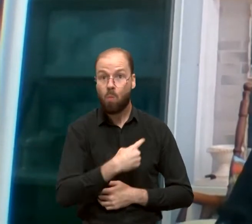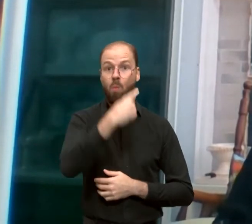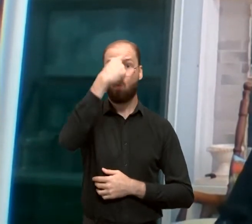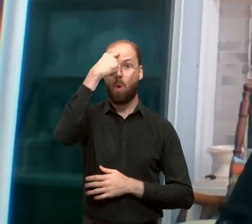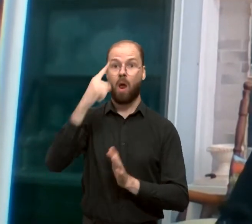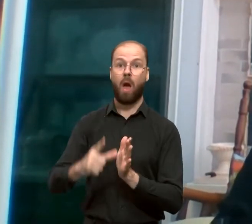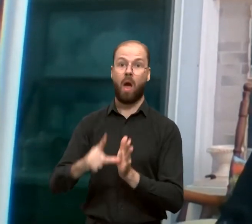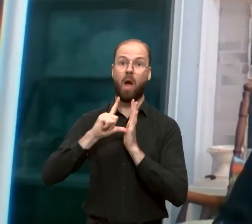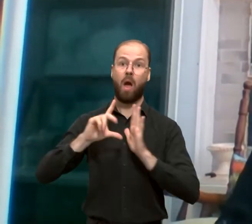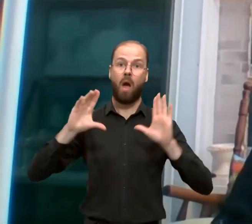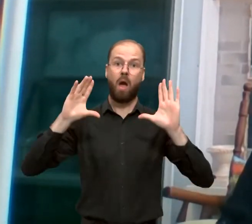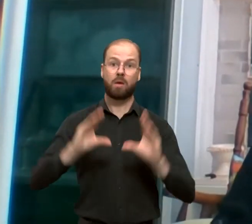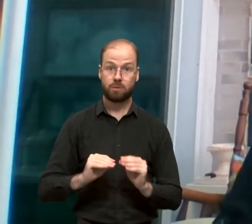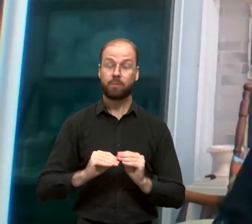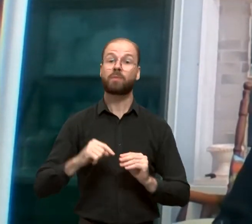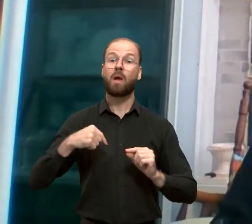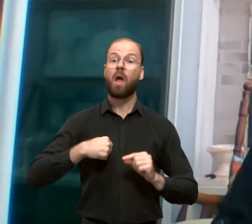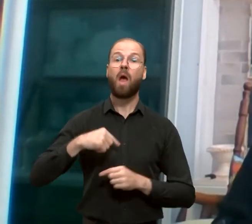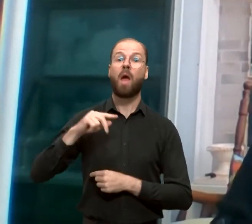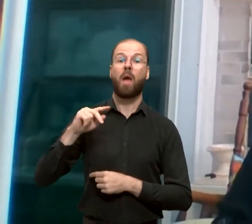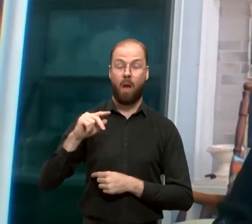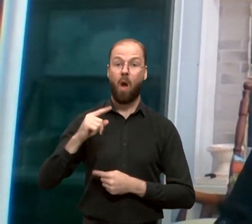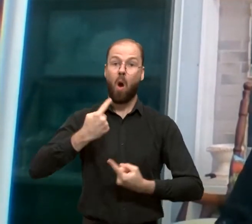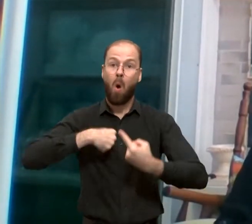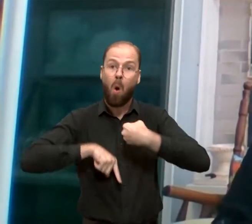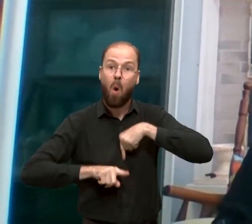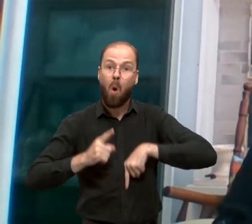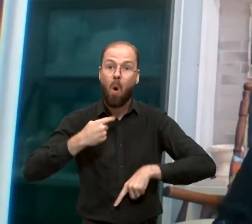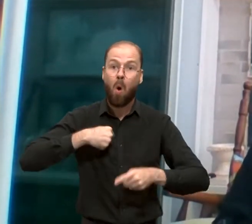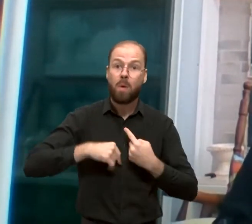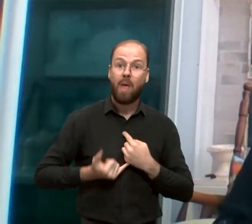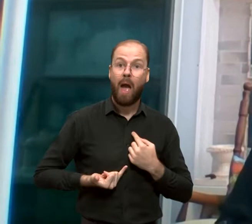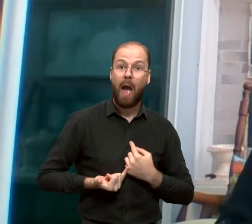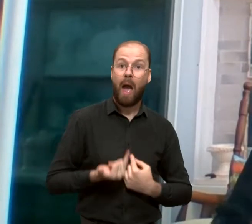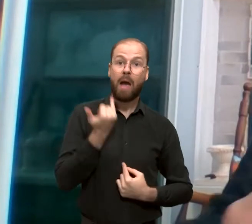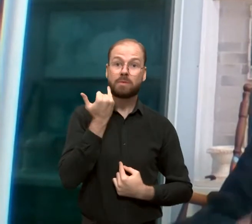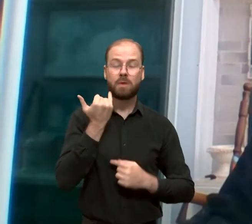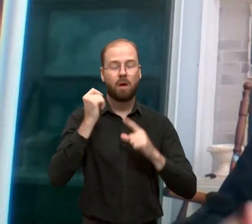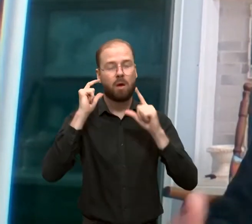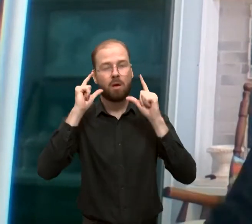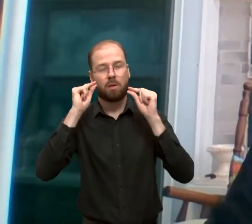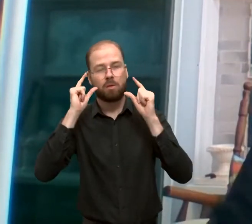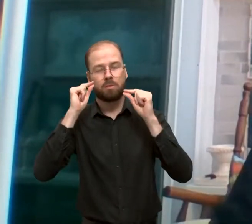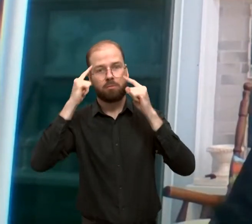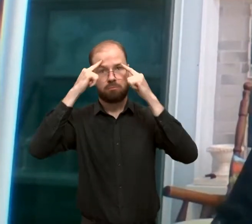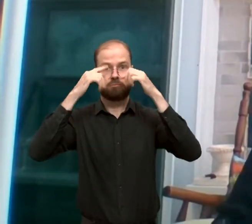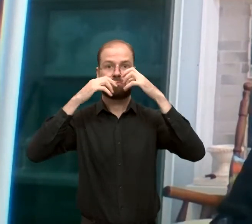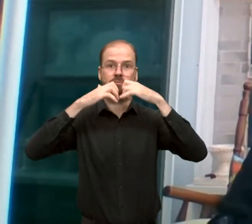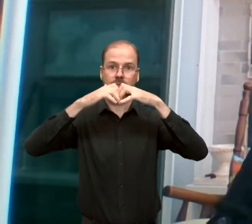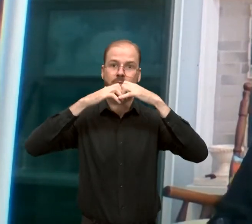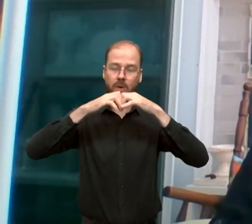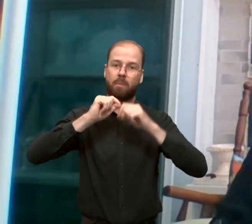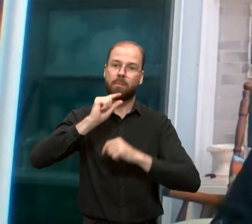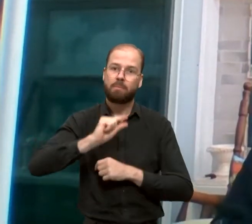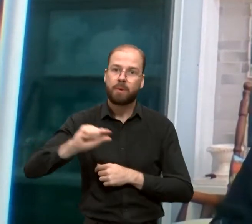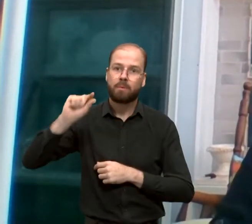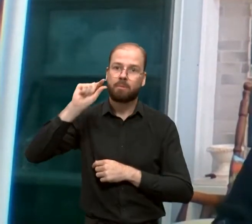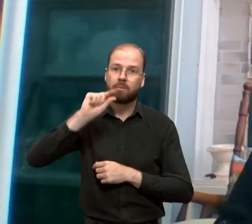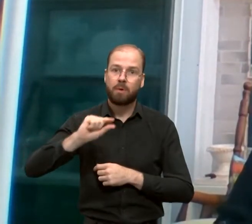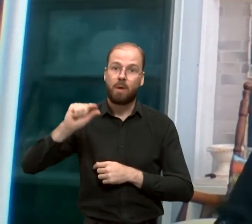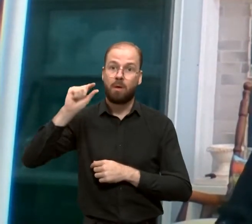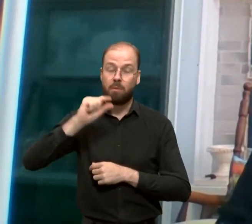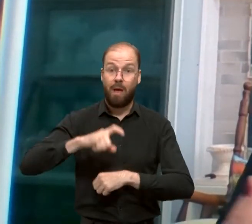que é o hormônio que sinaliza a nossa sonolência, ele vai ser liberado gradativamente, ele não libera